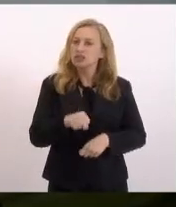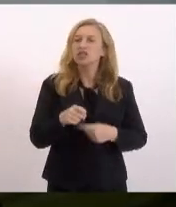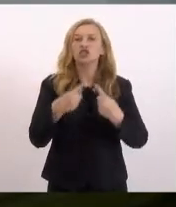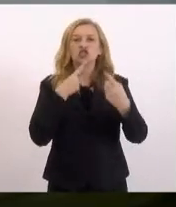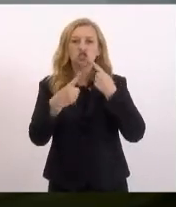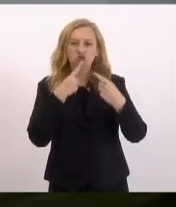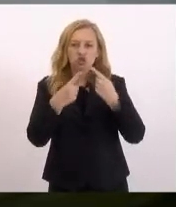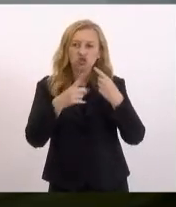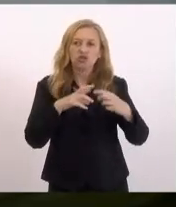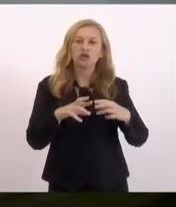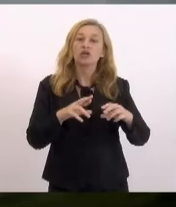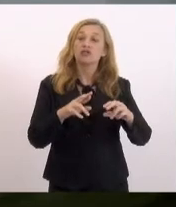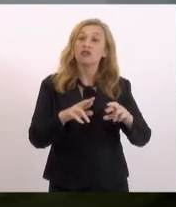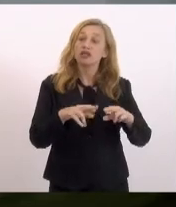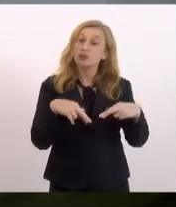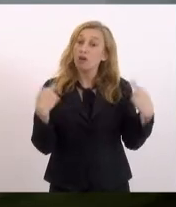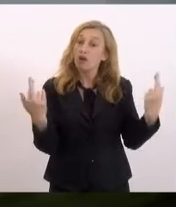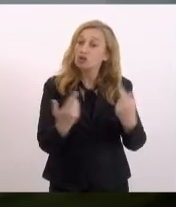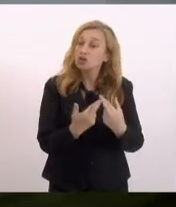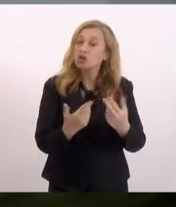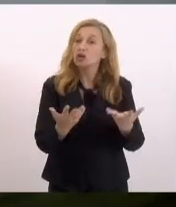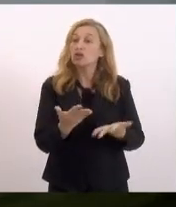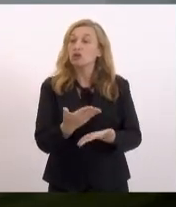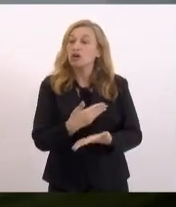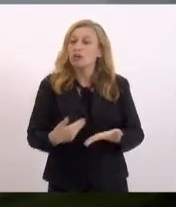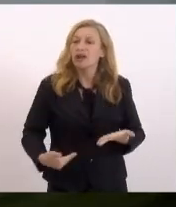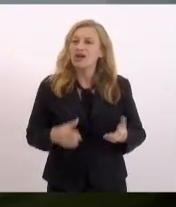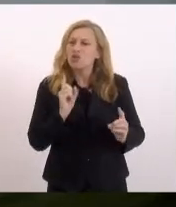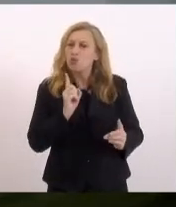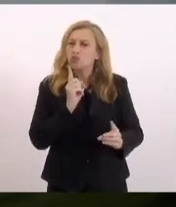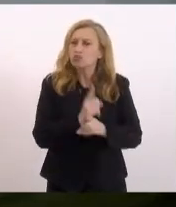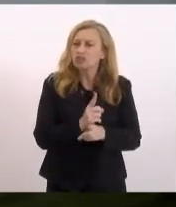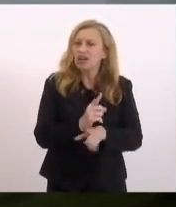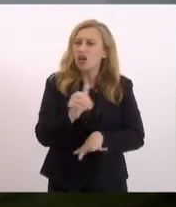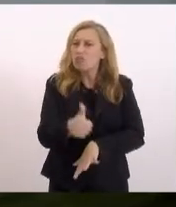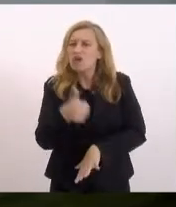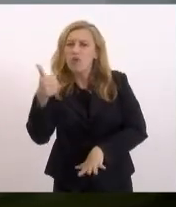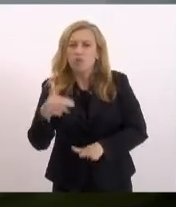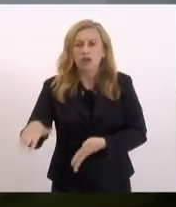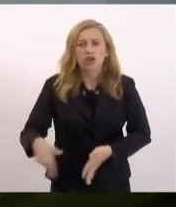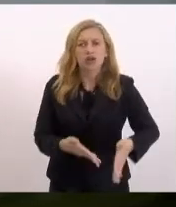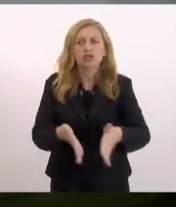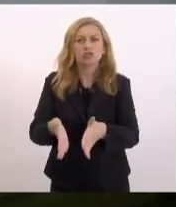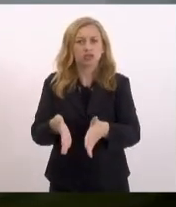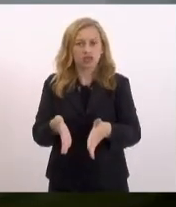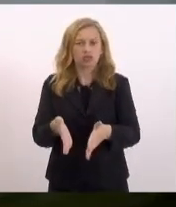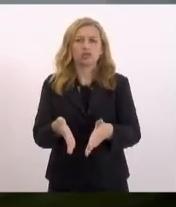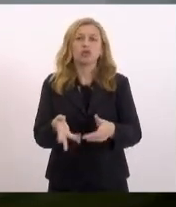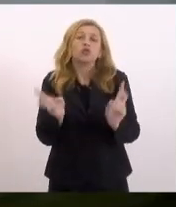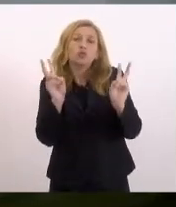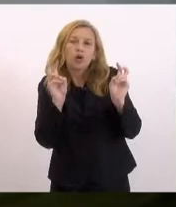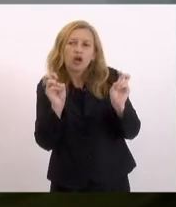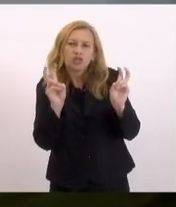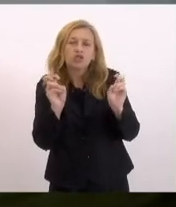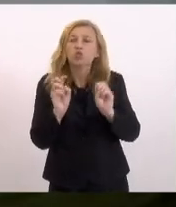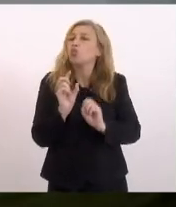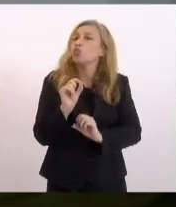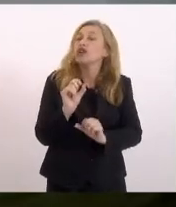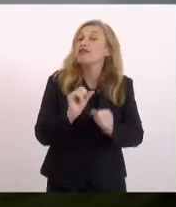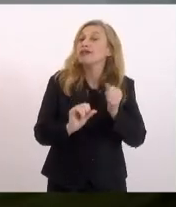audiência pública para encontrarmos o melhor caminho na questão do que